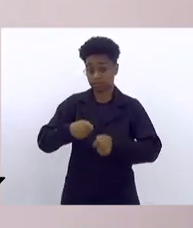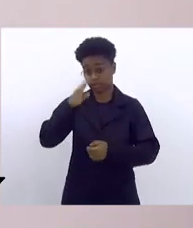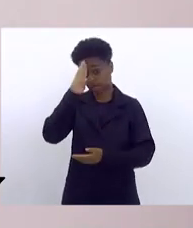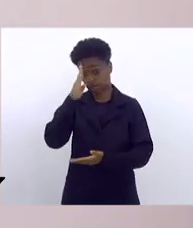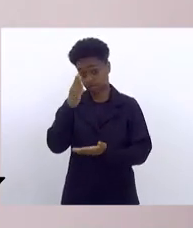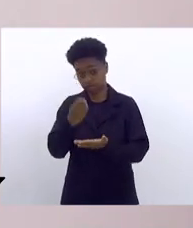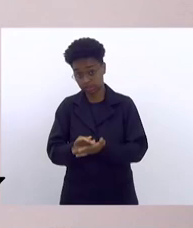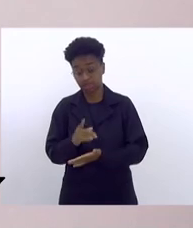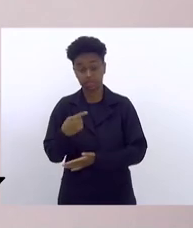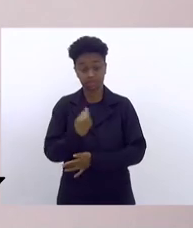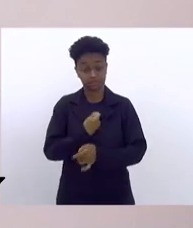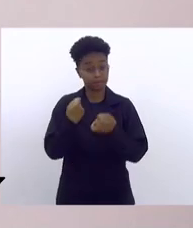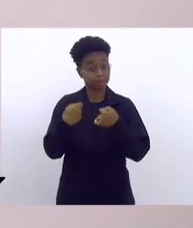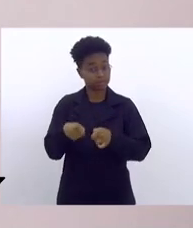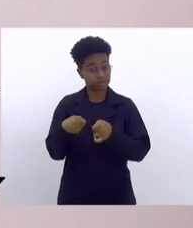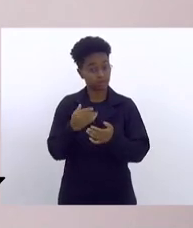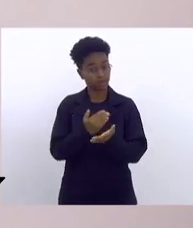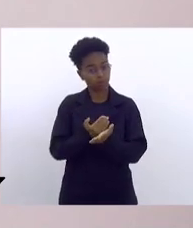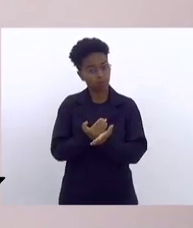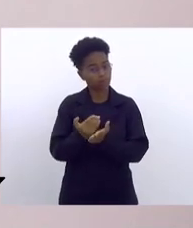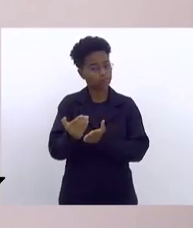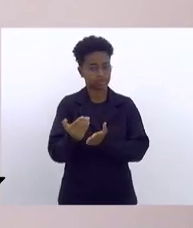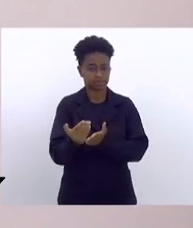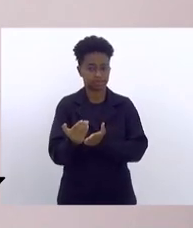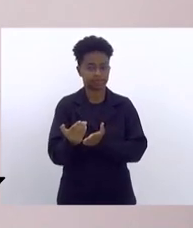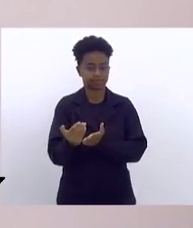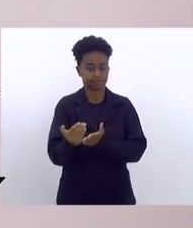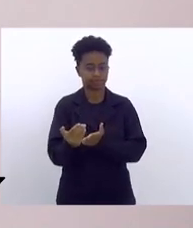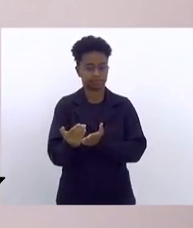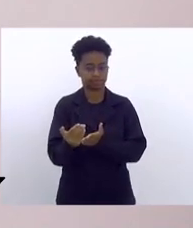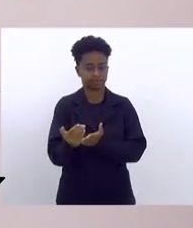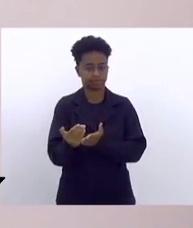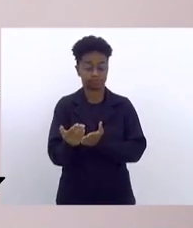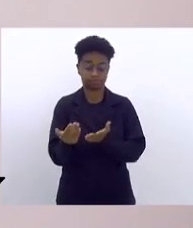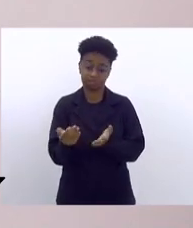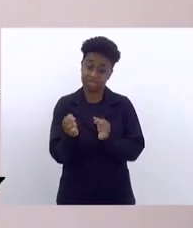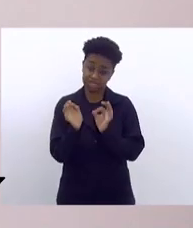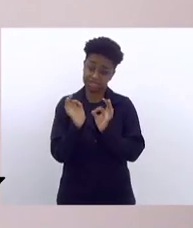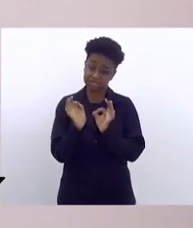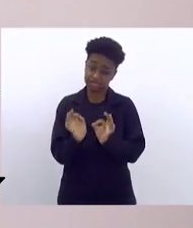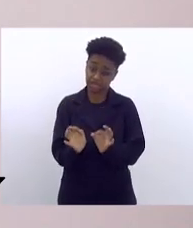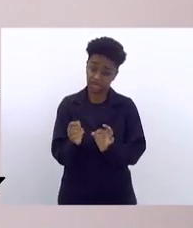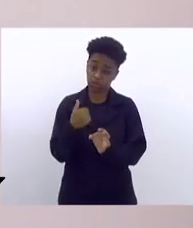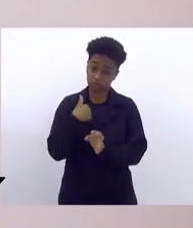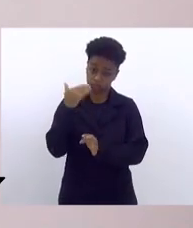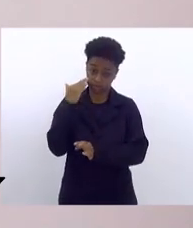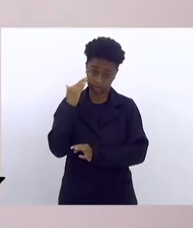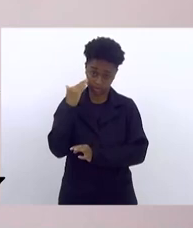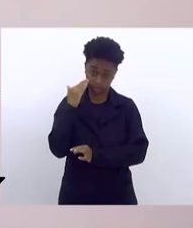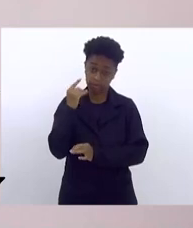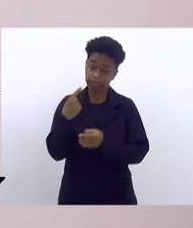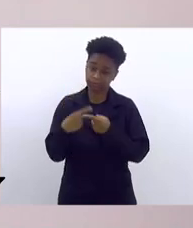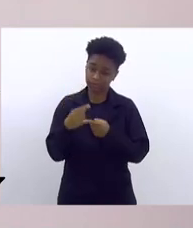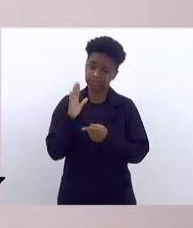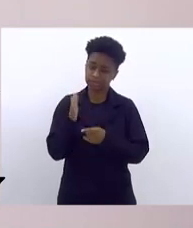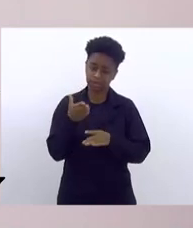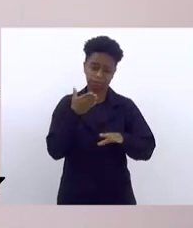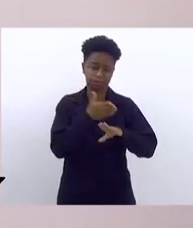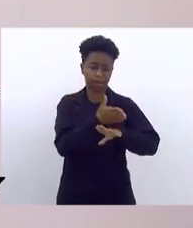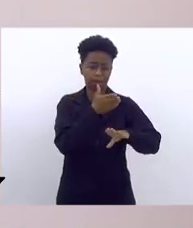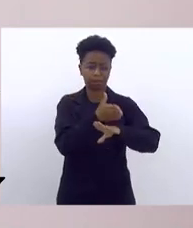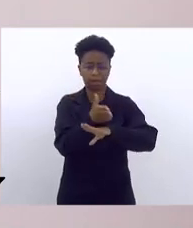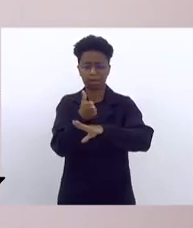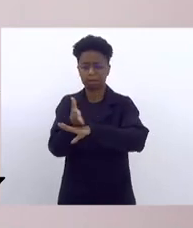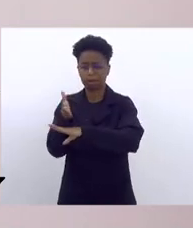e que a gente precisa começar em algum momento de certo que eu sei porque eu já entrei em muitas escolas